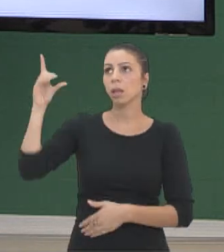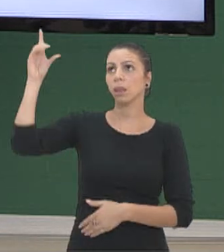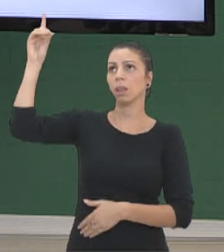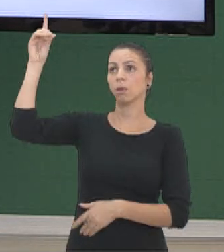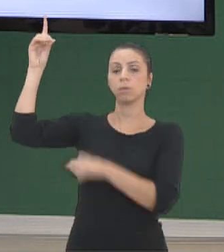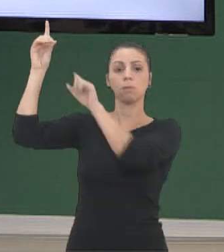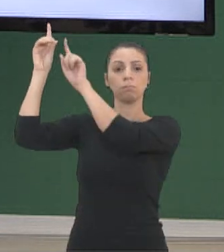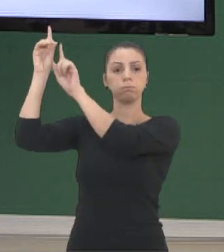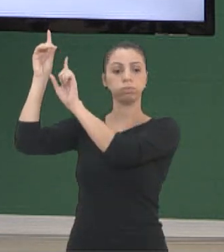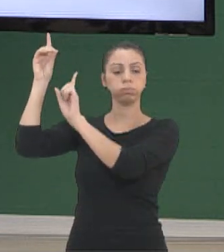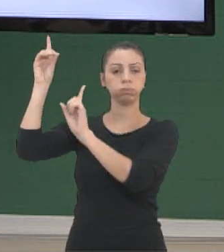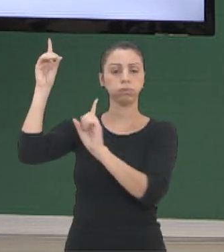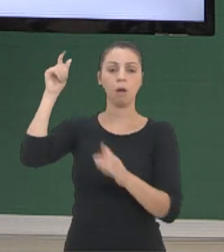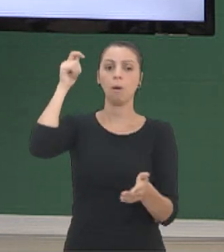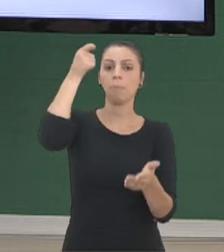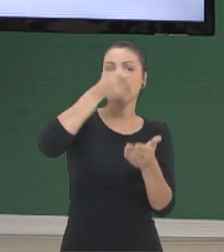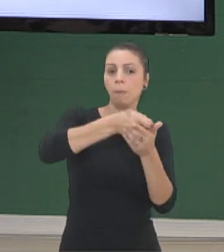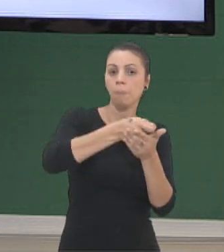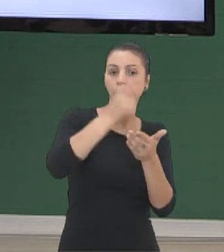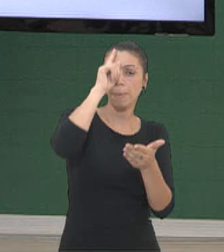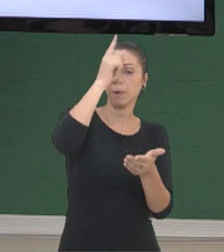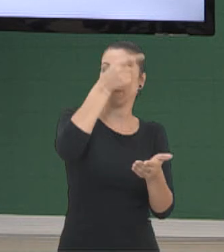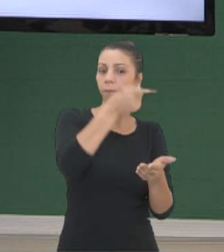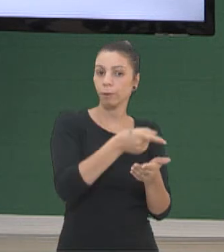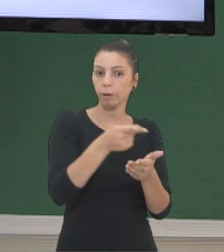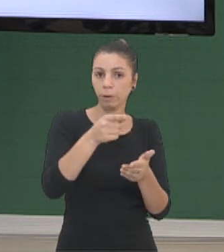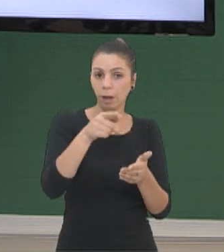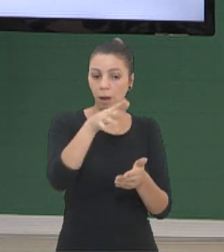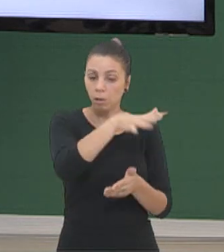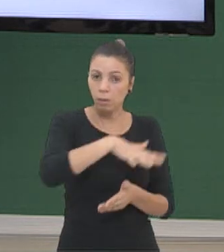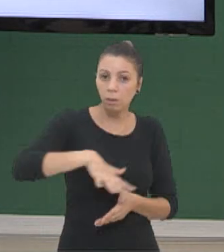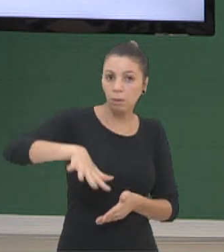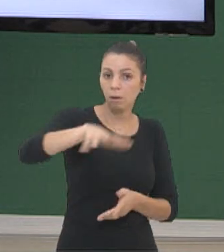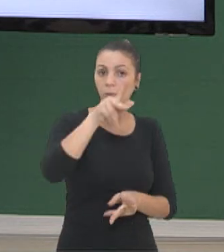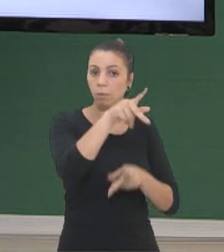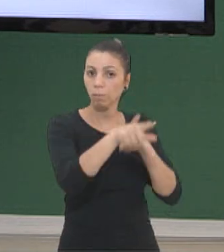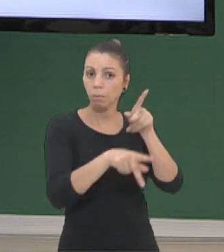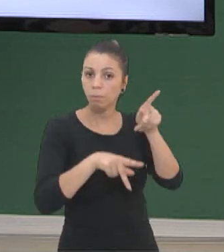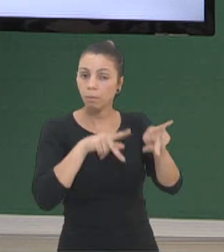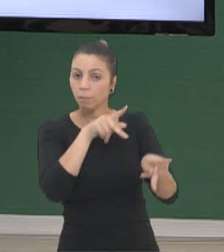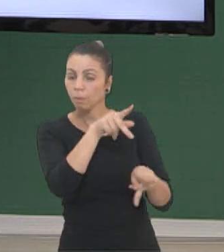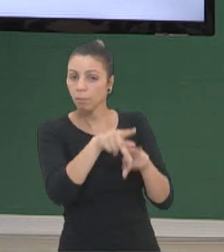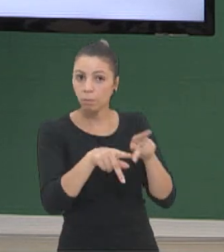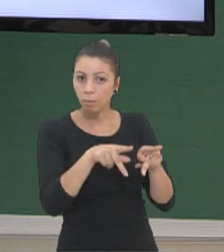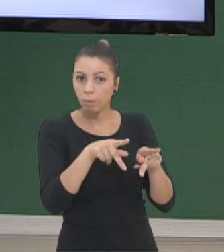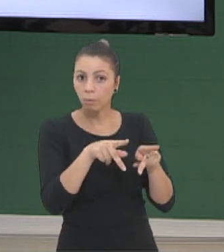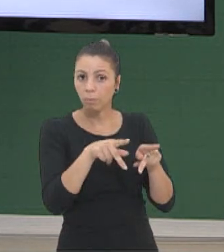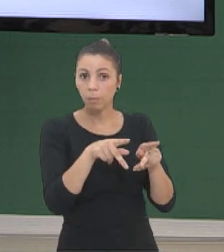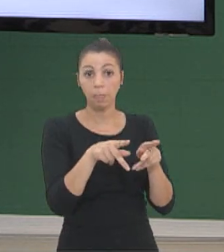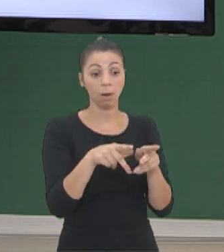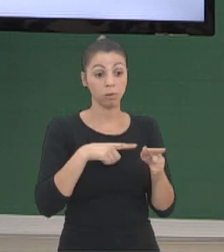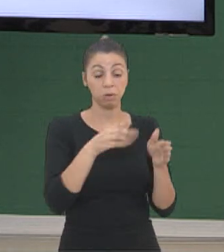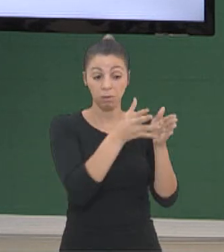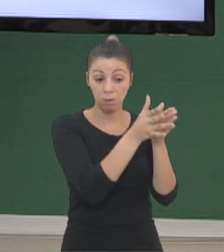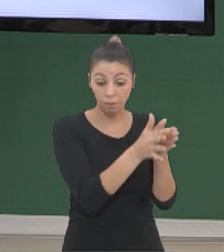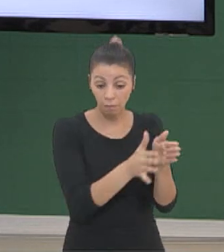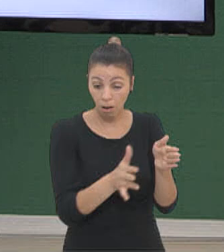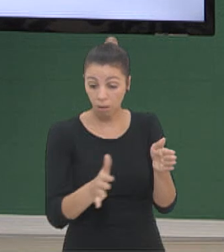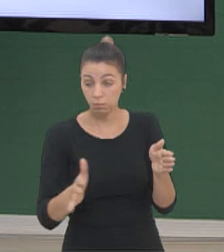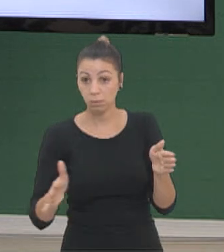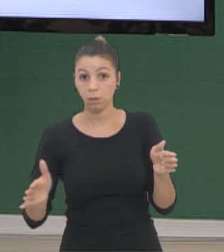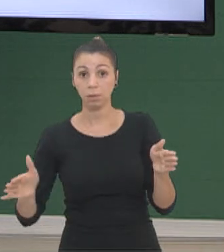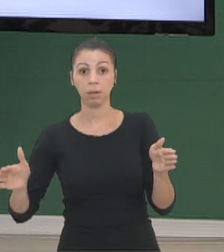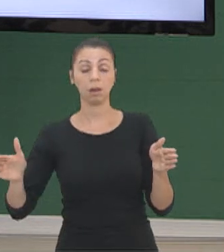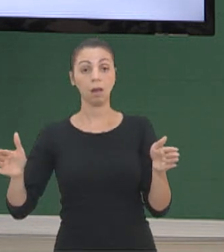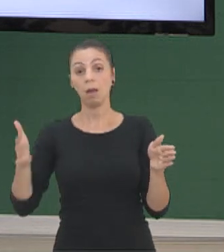Deus para governar todos os homens na terra. E todo mundo acreditava nisso. Estamos falando de um período de muita ignorância, que as